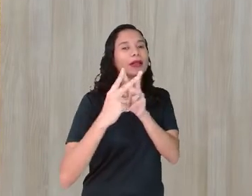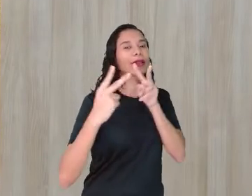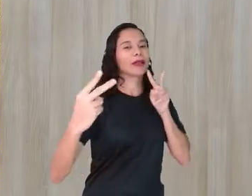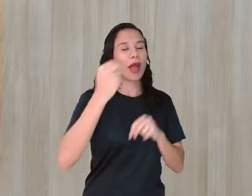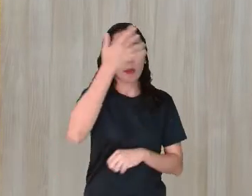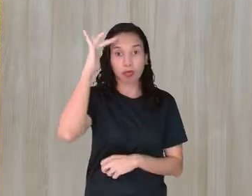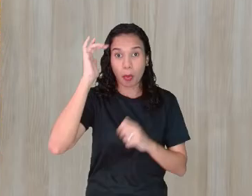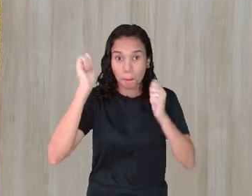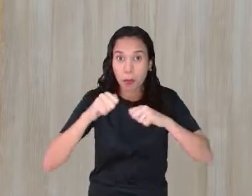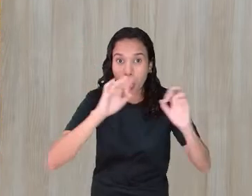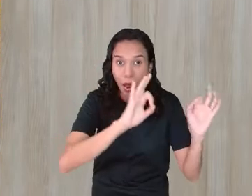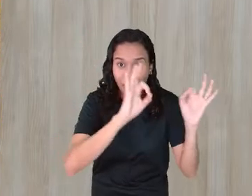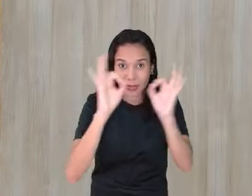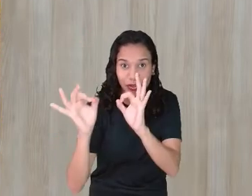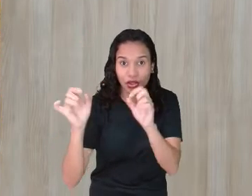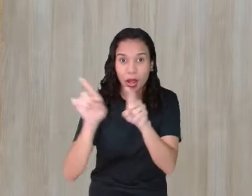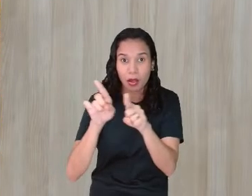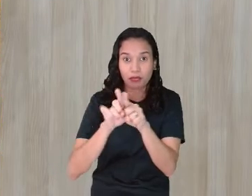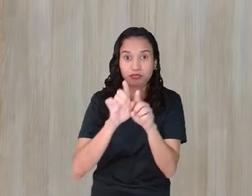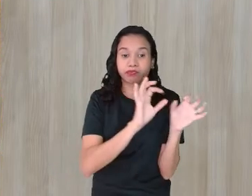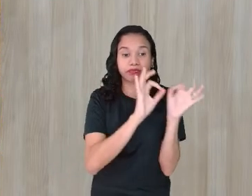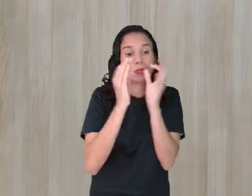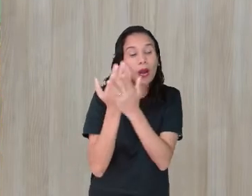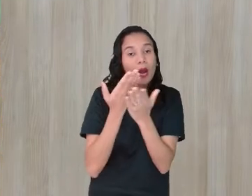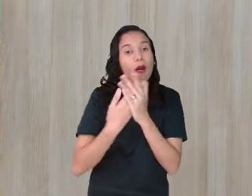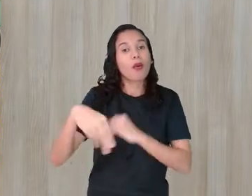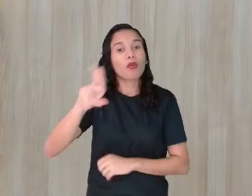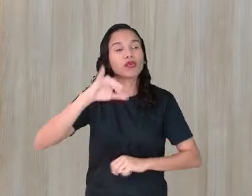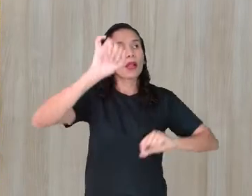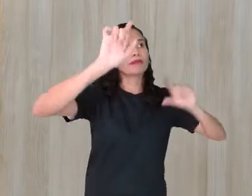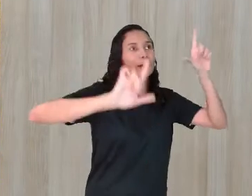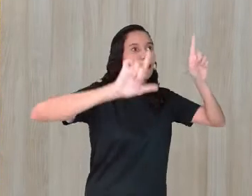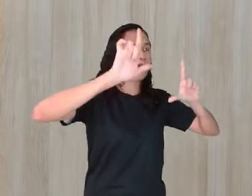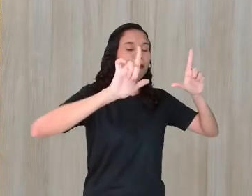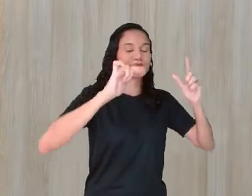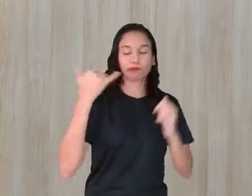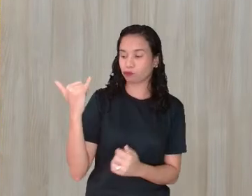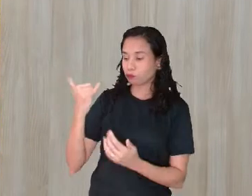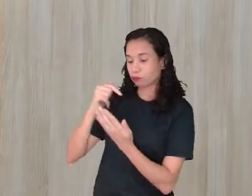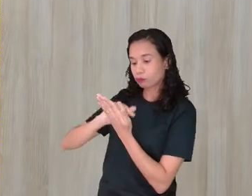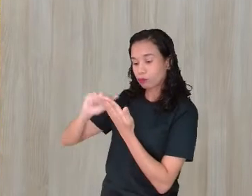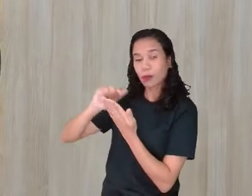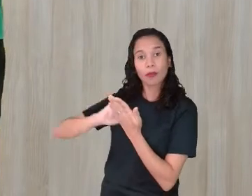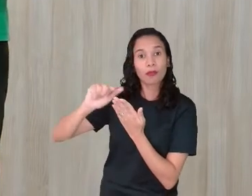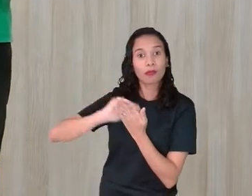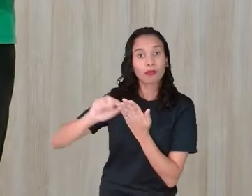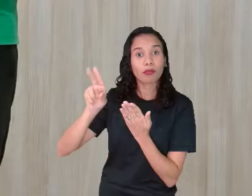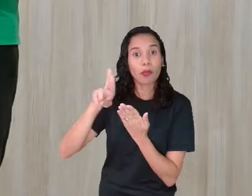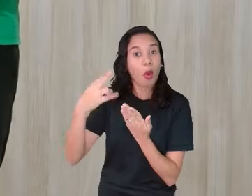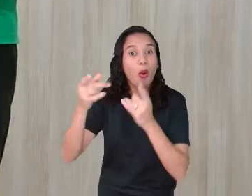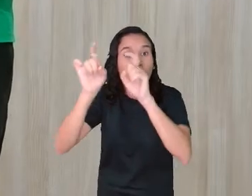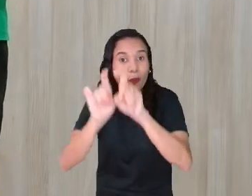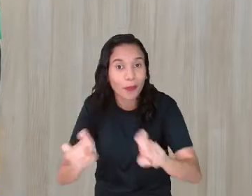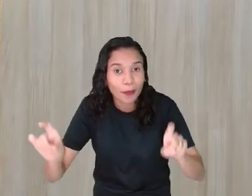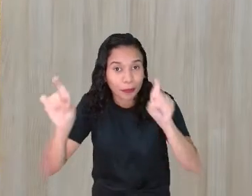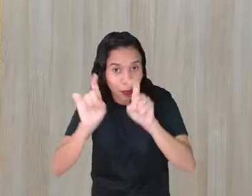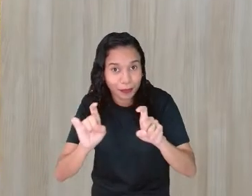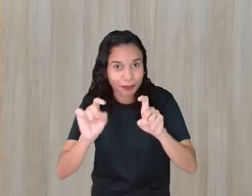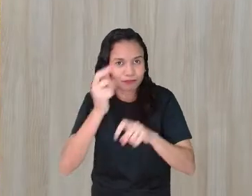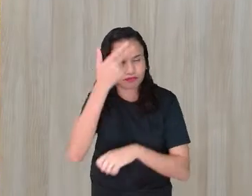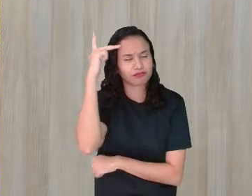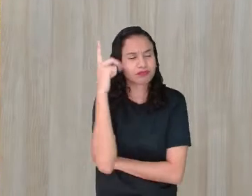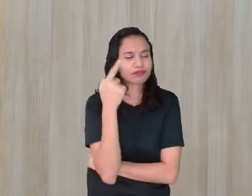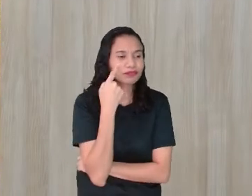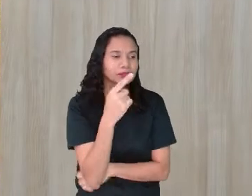você pode assistir e acompanhar a nossa aula através da TV, do celular ou do computador, certo? Se você